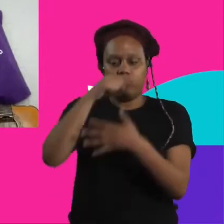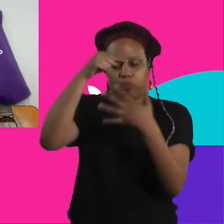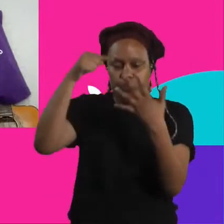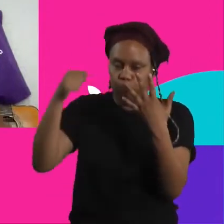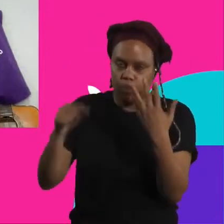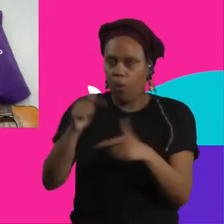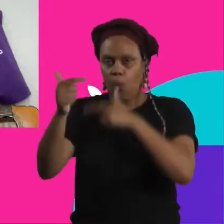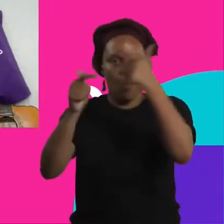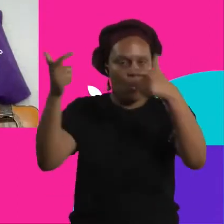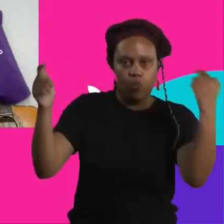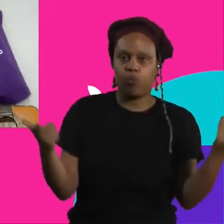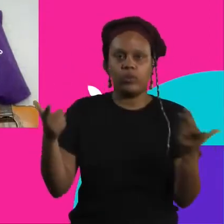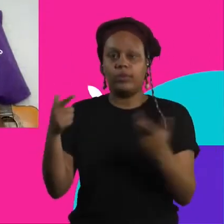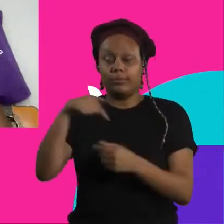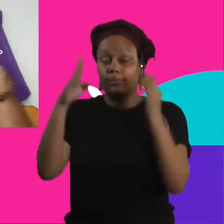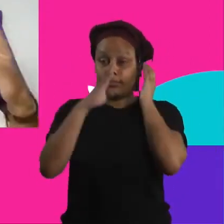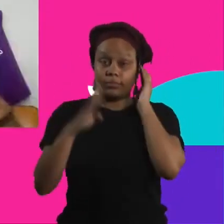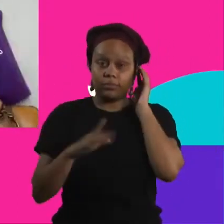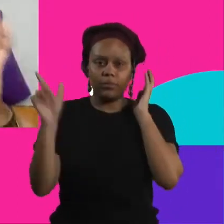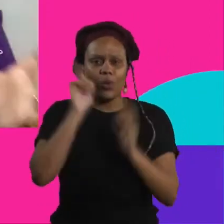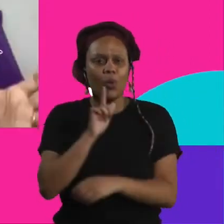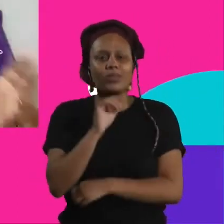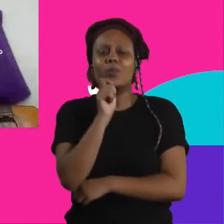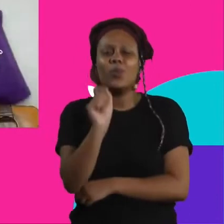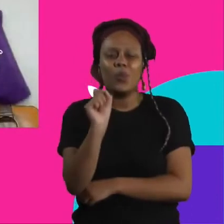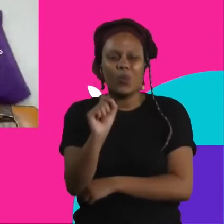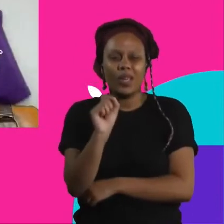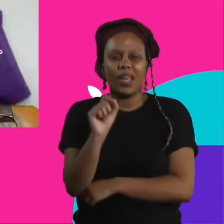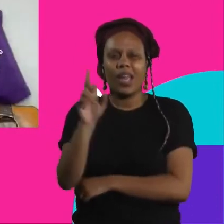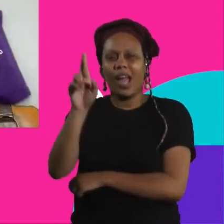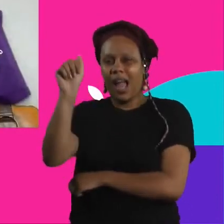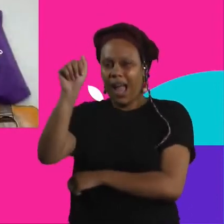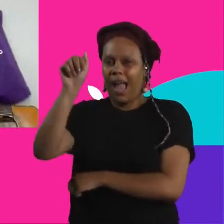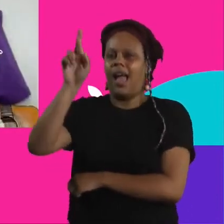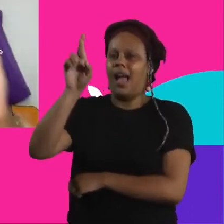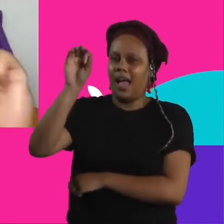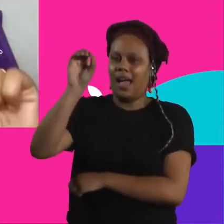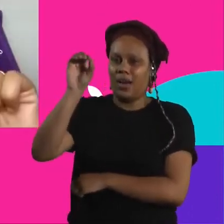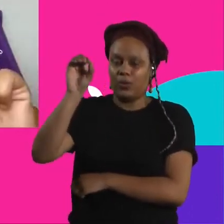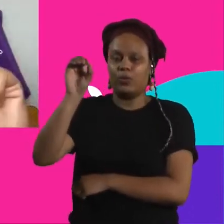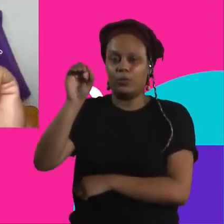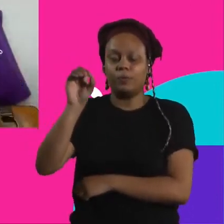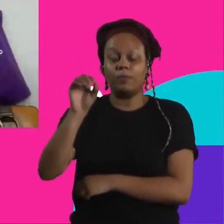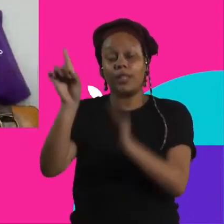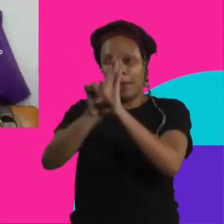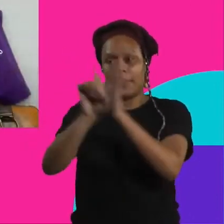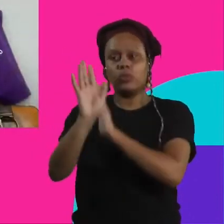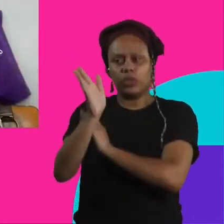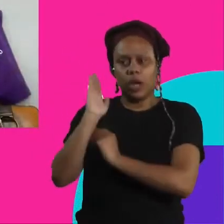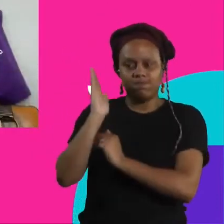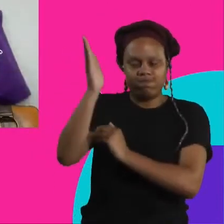entre tantos outros. Nós aqui no Brasil, por exemplo, lançamos a Harum, que é uma plataforma com esse propósito. Mas a pergunta que eu trago já passo para o Alonso